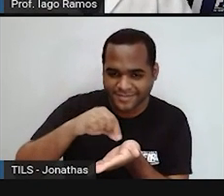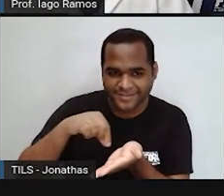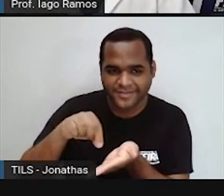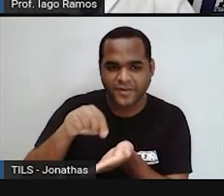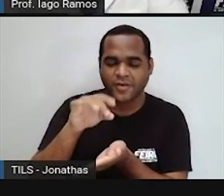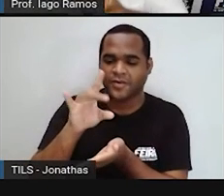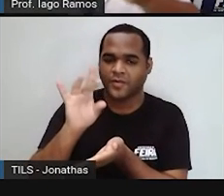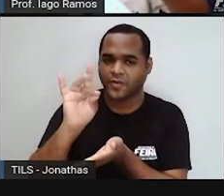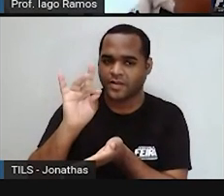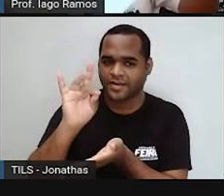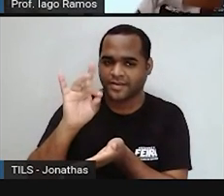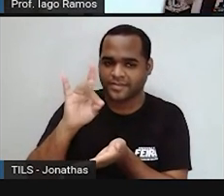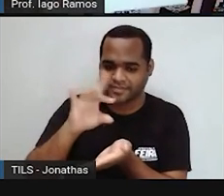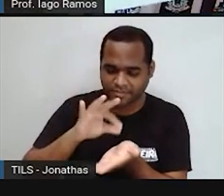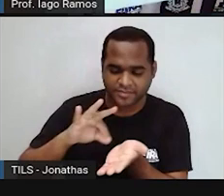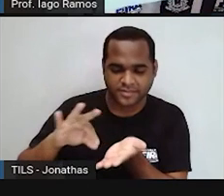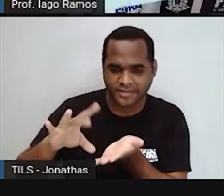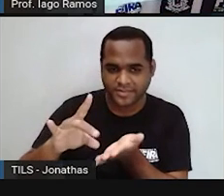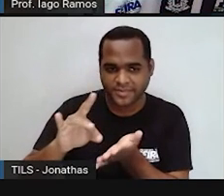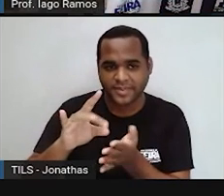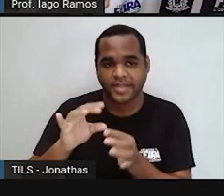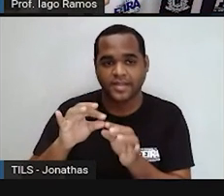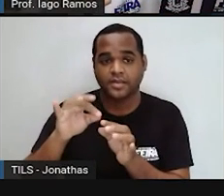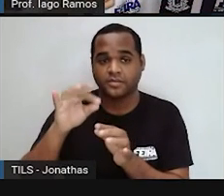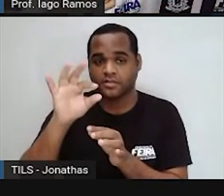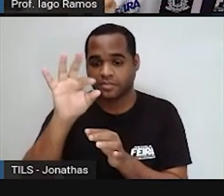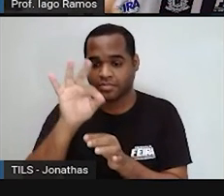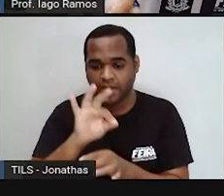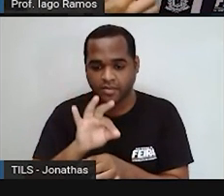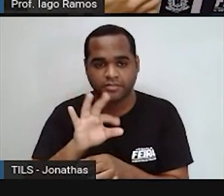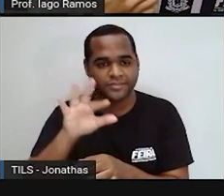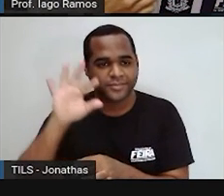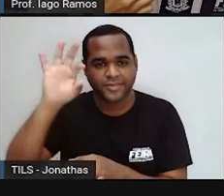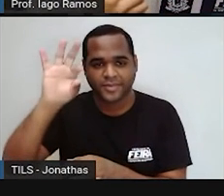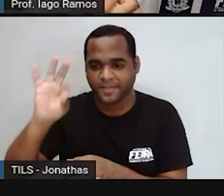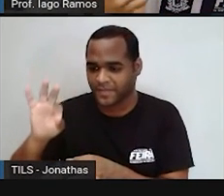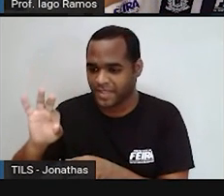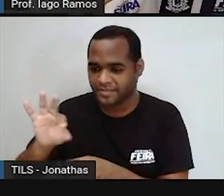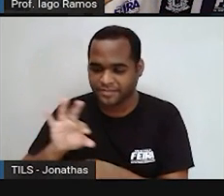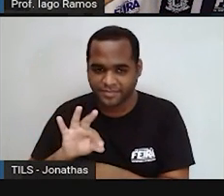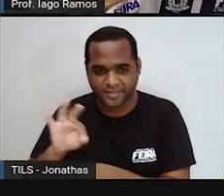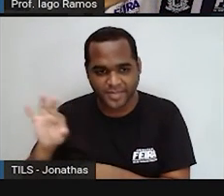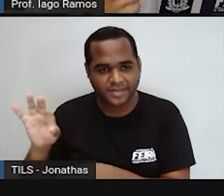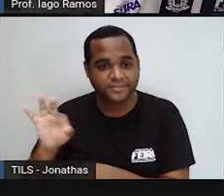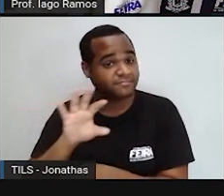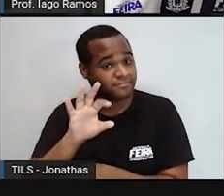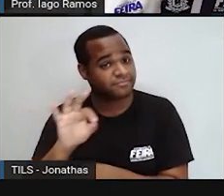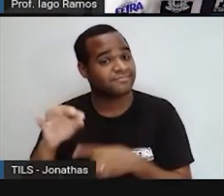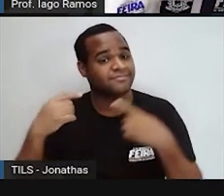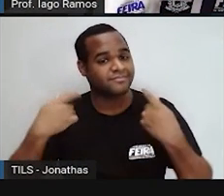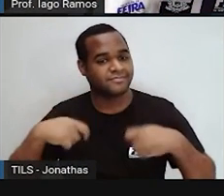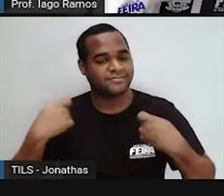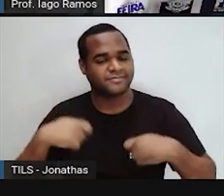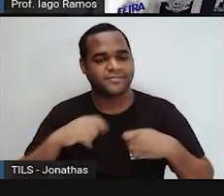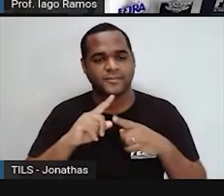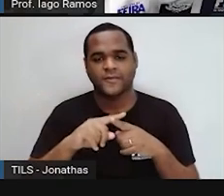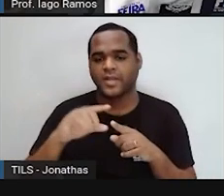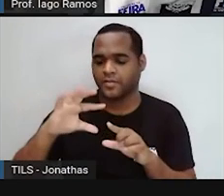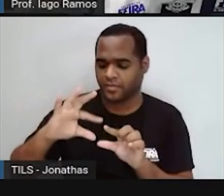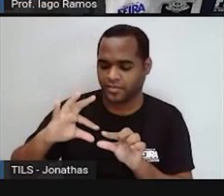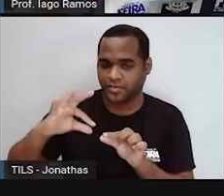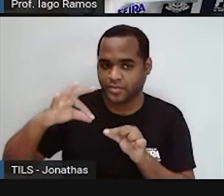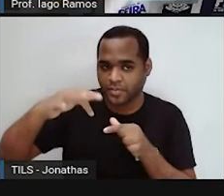naquelas avozinhas nessa sabe as minhas aqui ó passar a colinha nelas aqui tá tem que